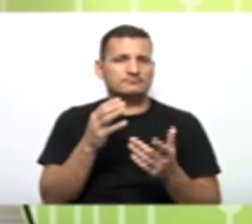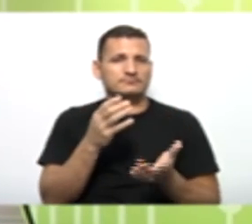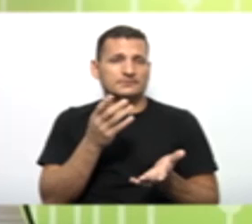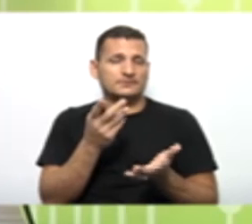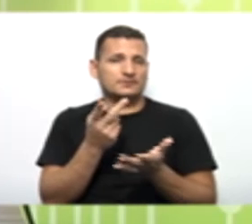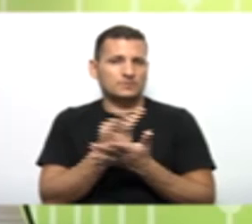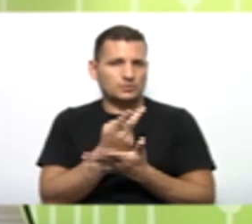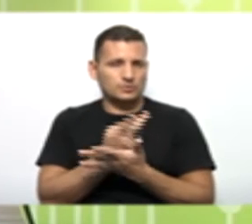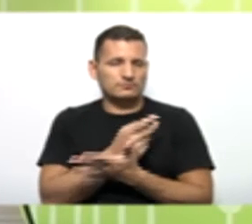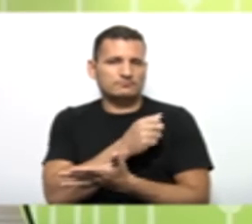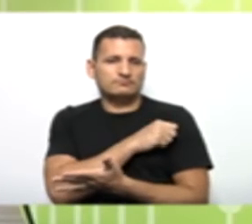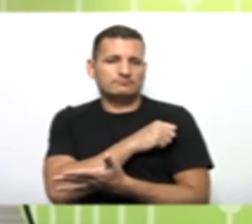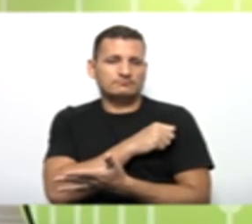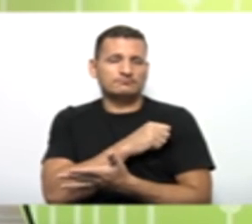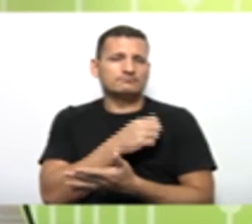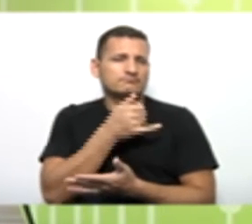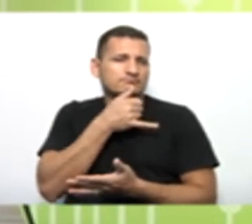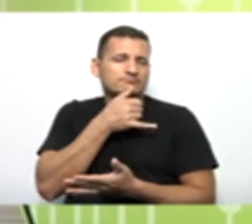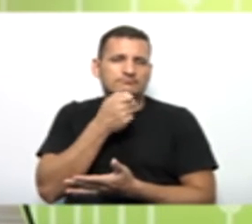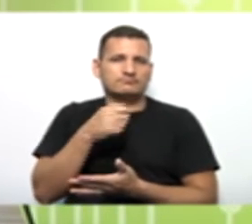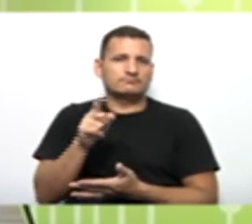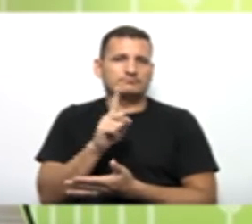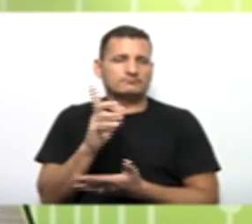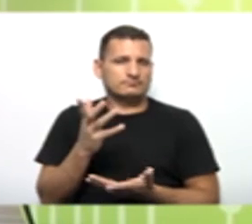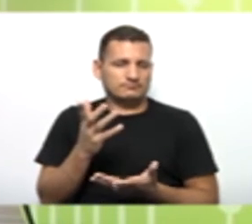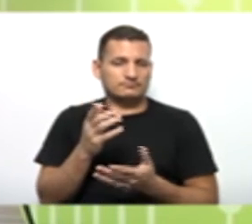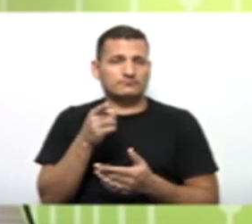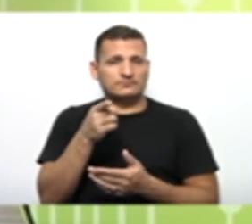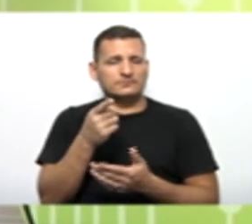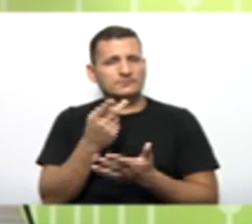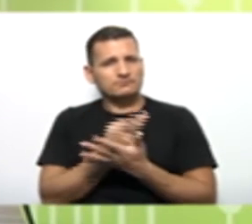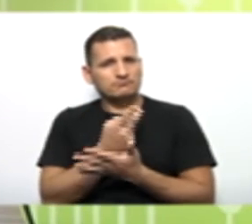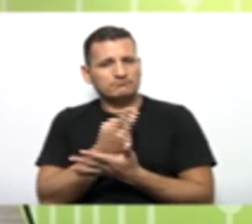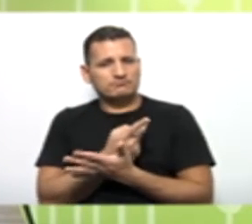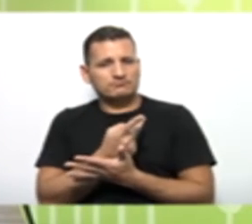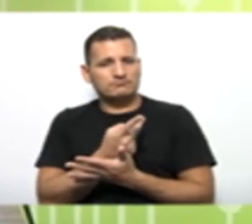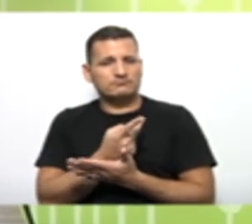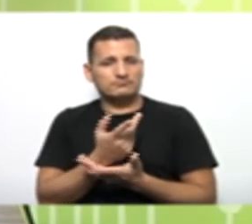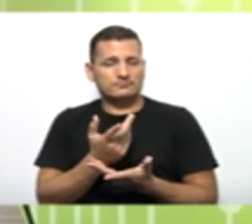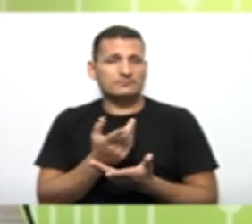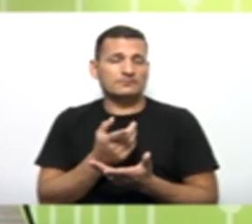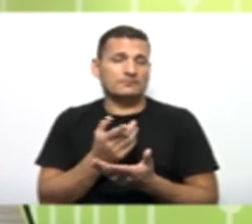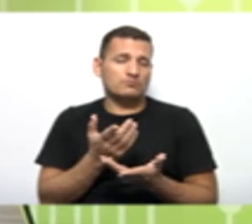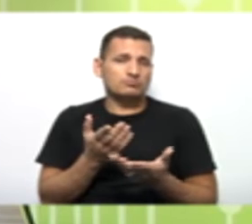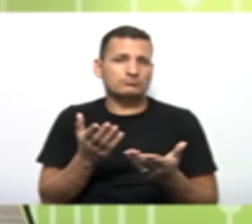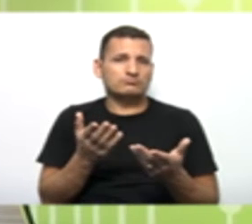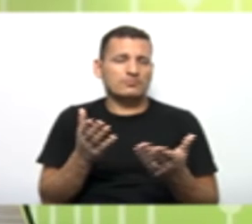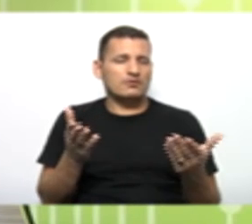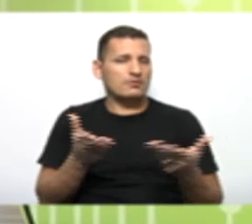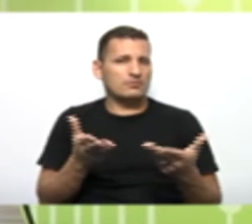também não precisa ficar triste. Afinal, você errou no momento em que você pode errar.